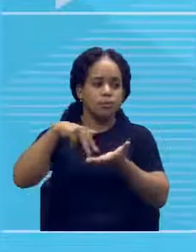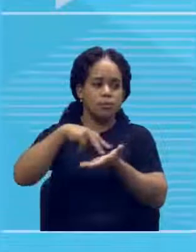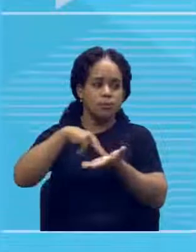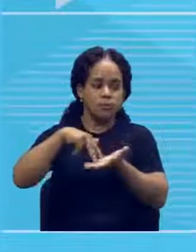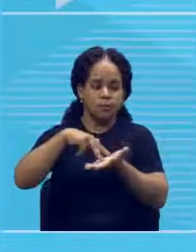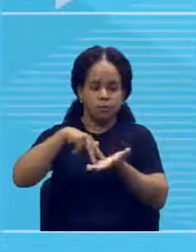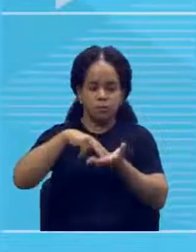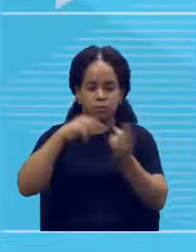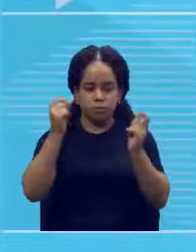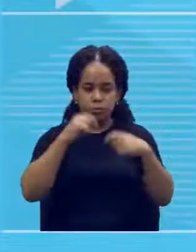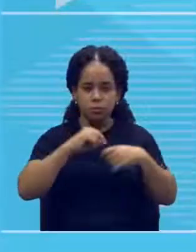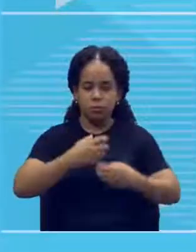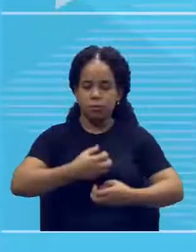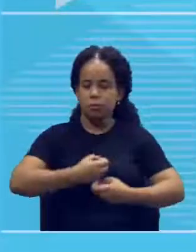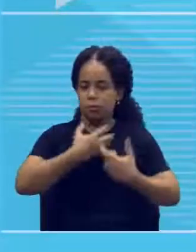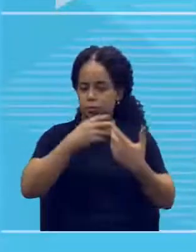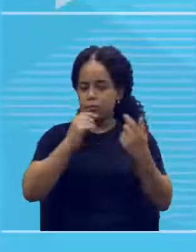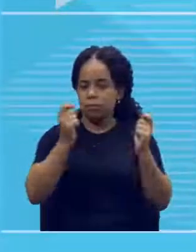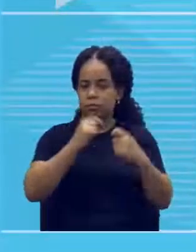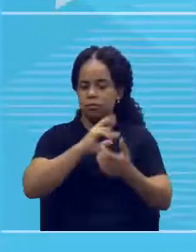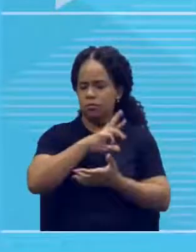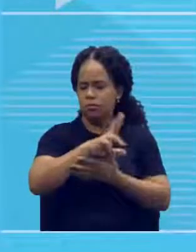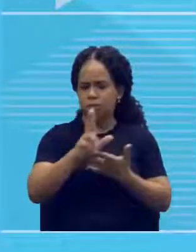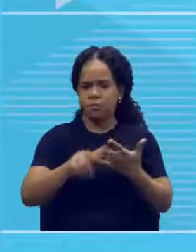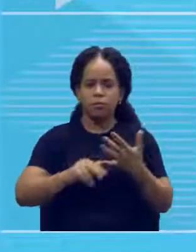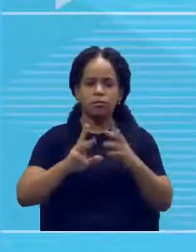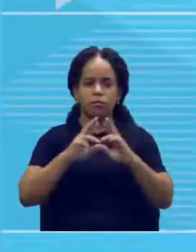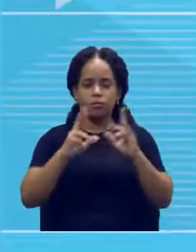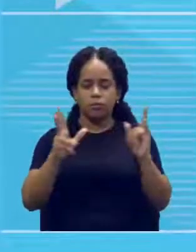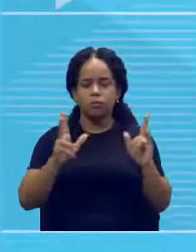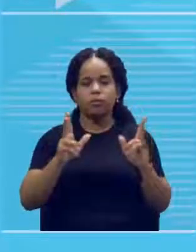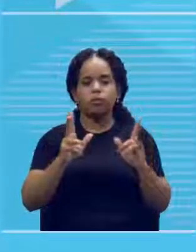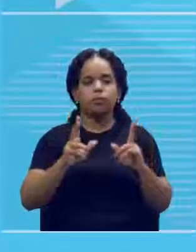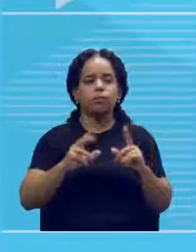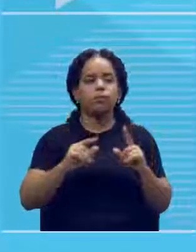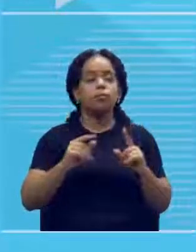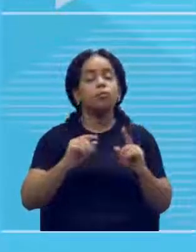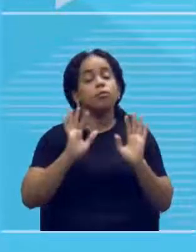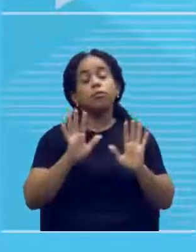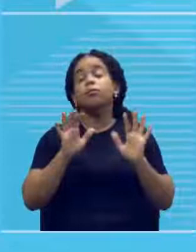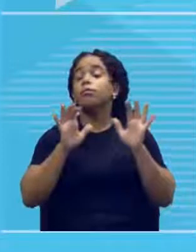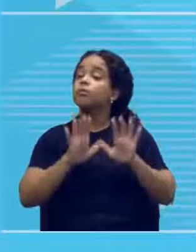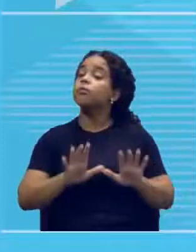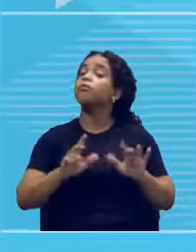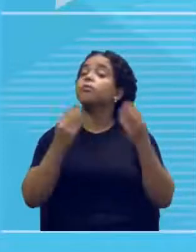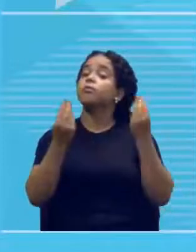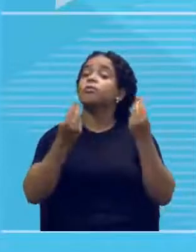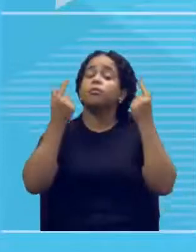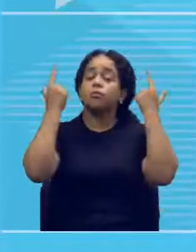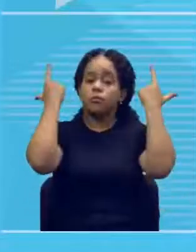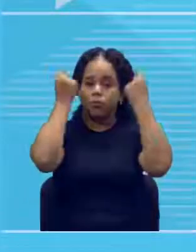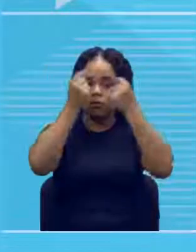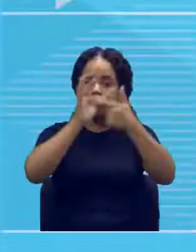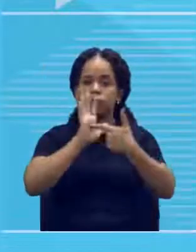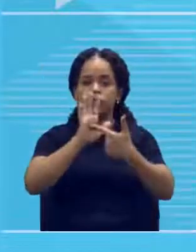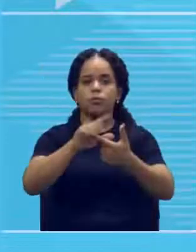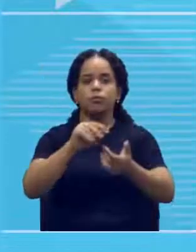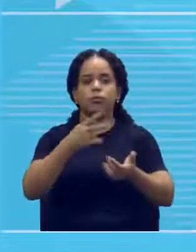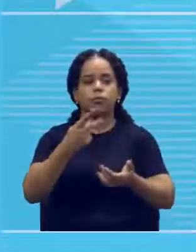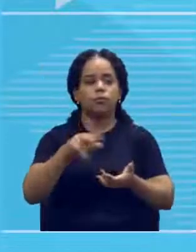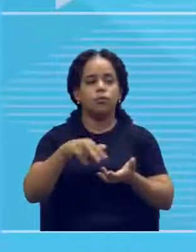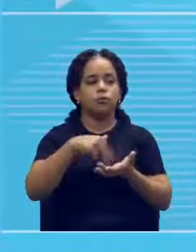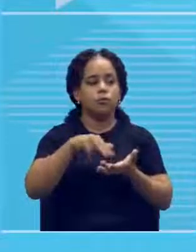ela pode ser manifestada de diferentes formas e assim é a forma como os gregos manifestavam a dança deles.